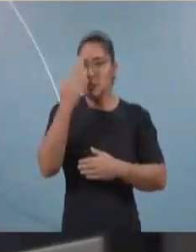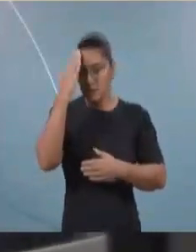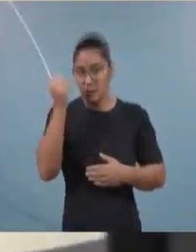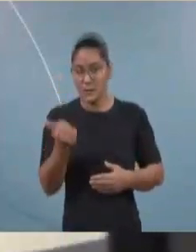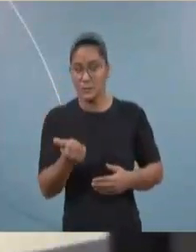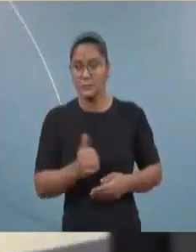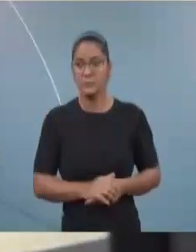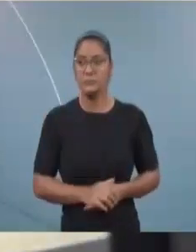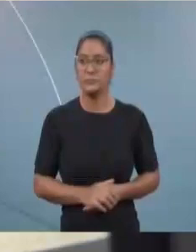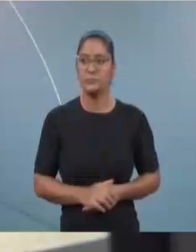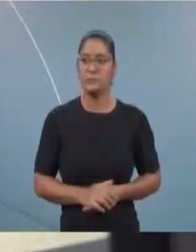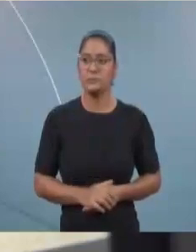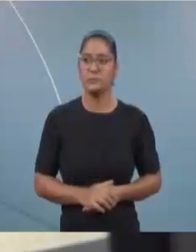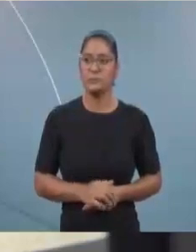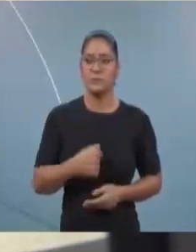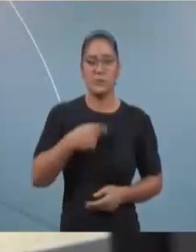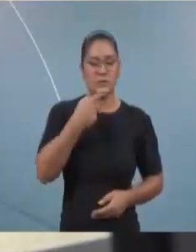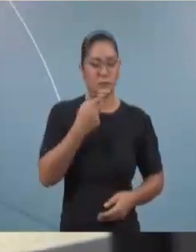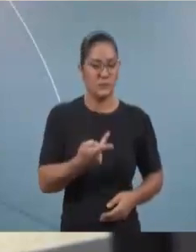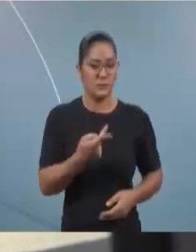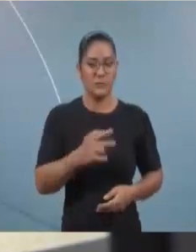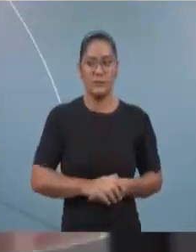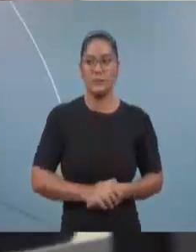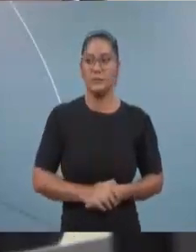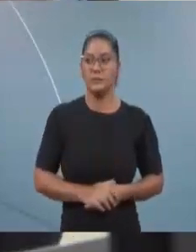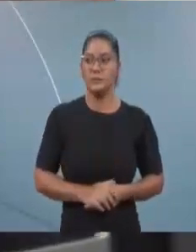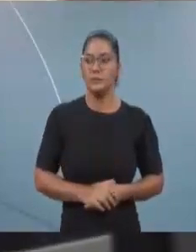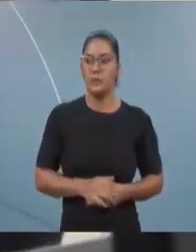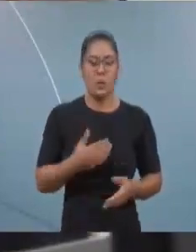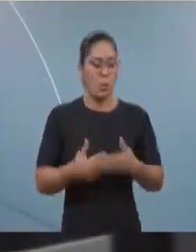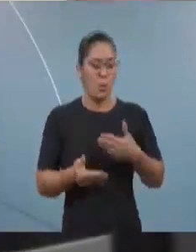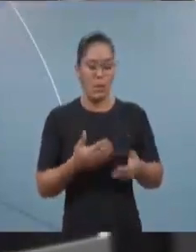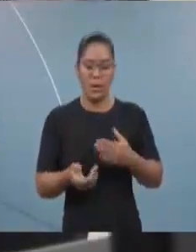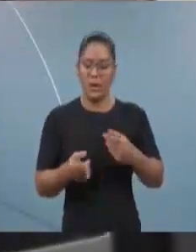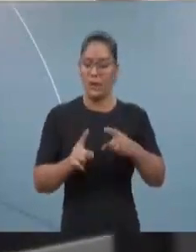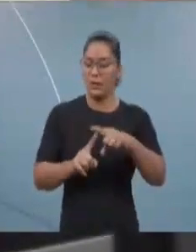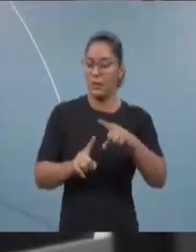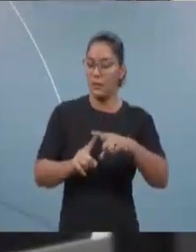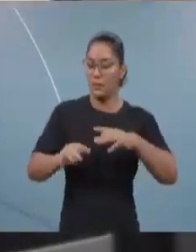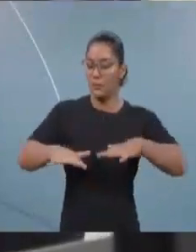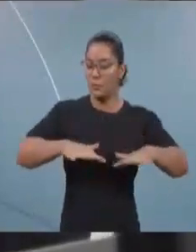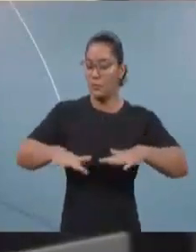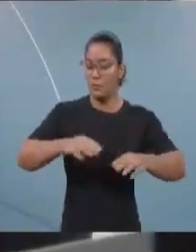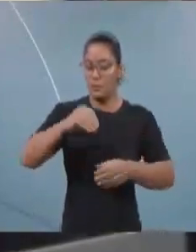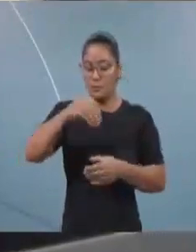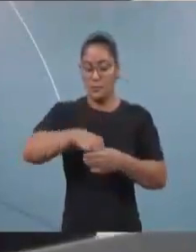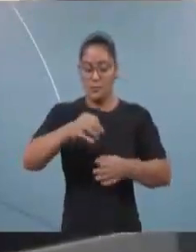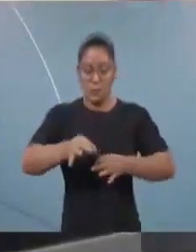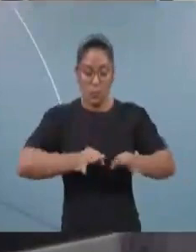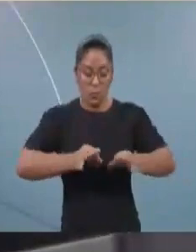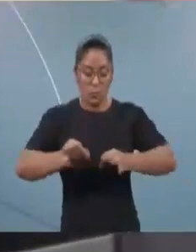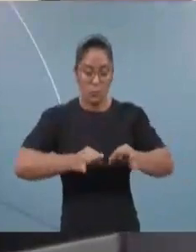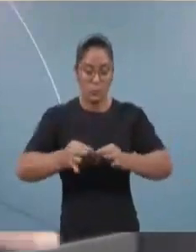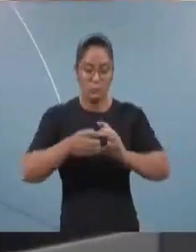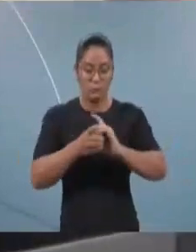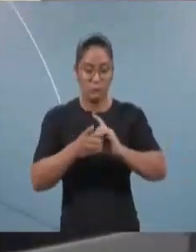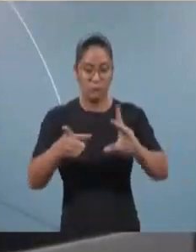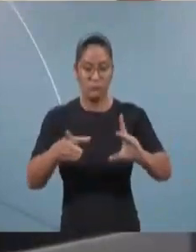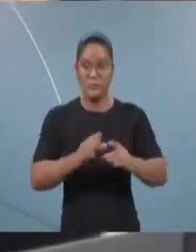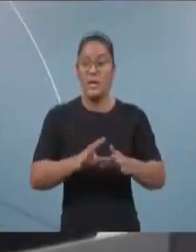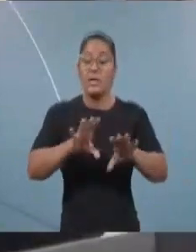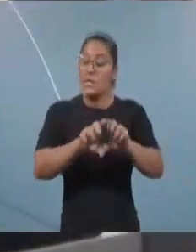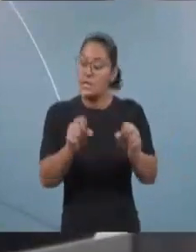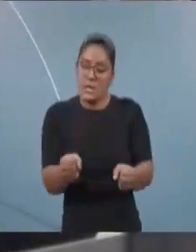sabe então essa minha palavra que eu sou a favor a qualquer tipo de movimento que seja dentro de organização democrática sem